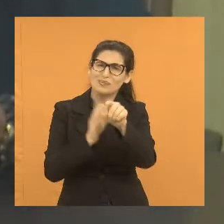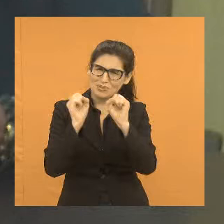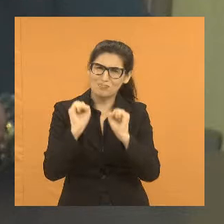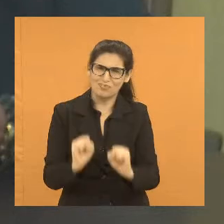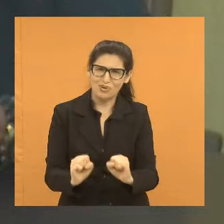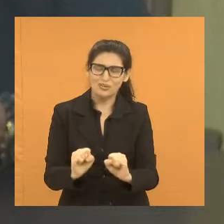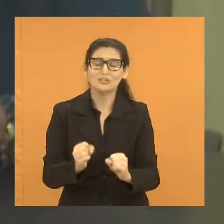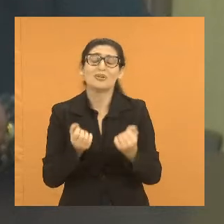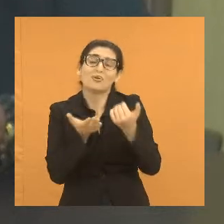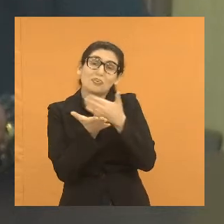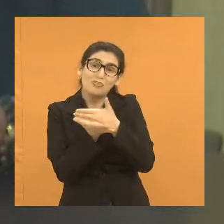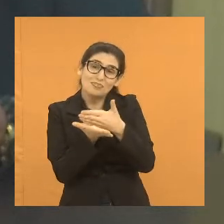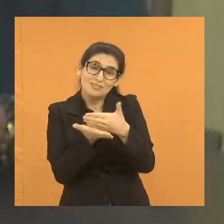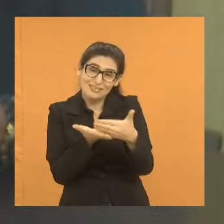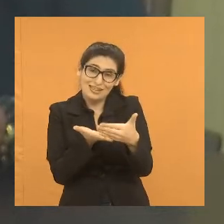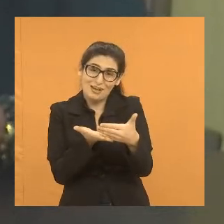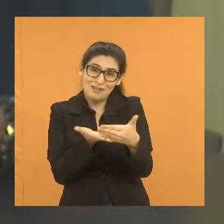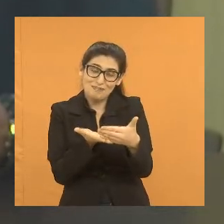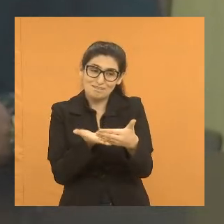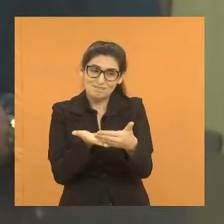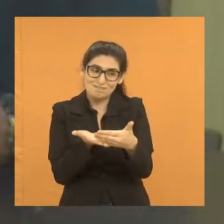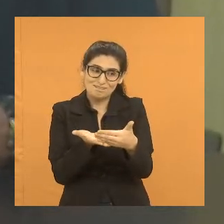assim, começar